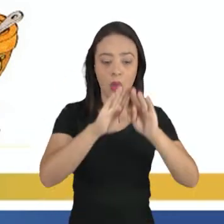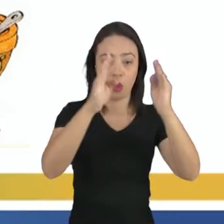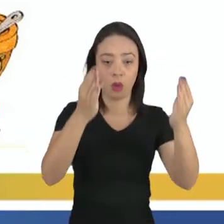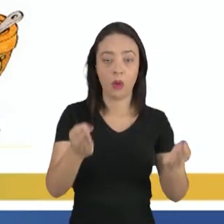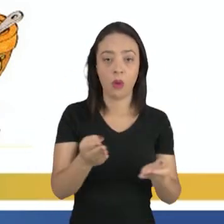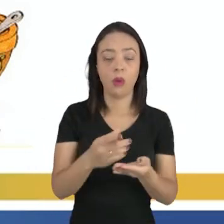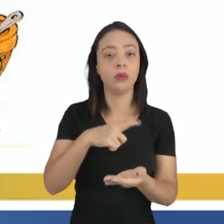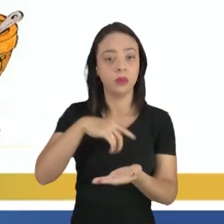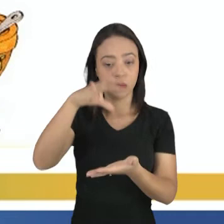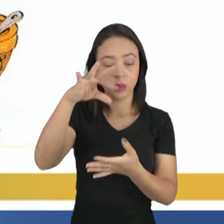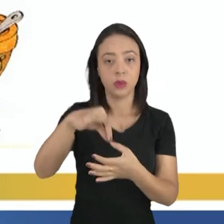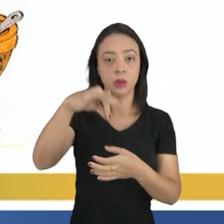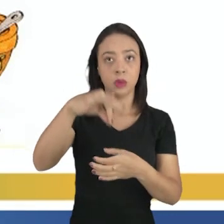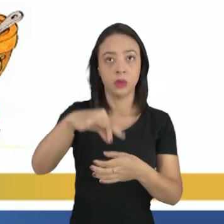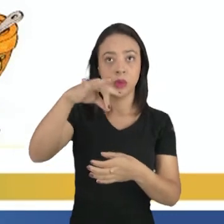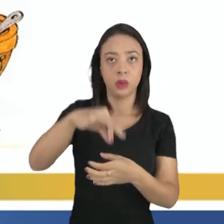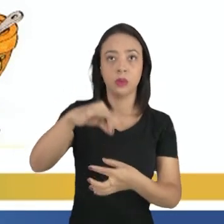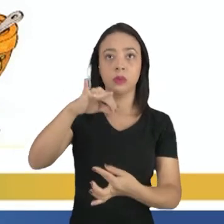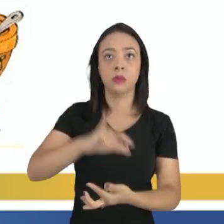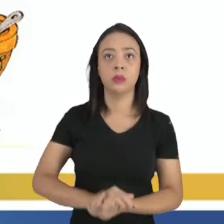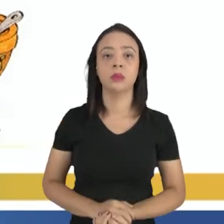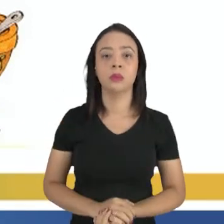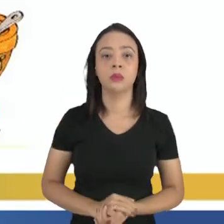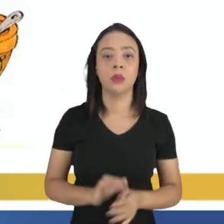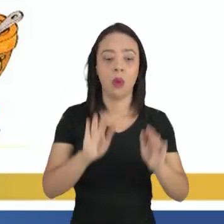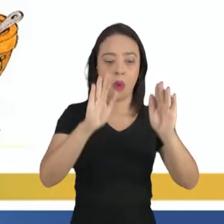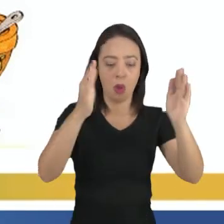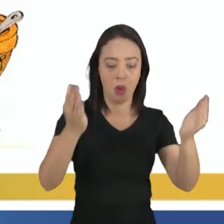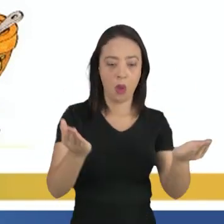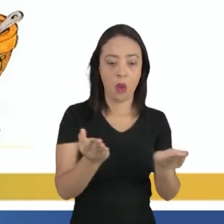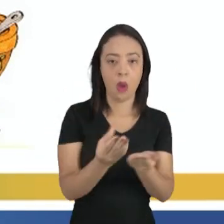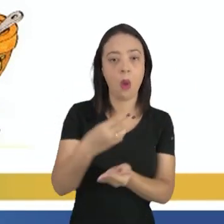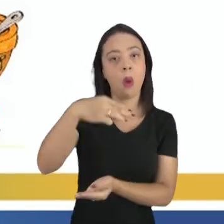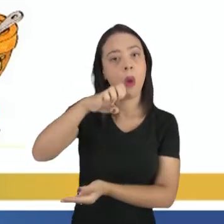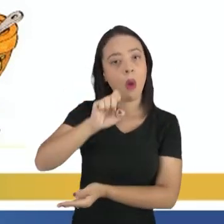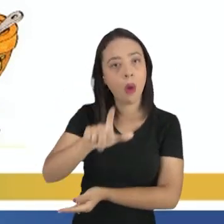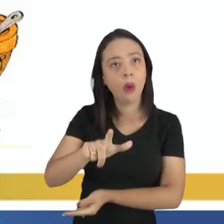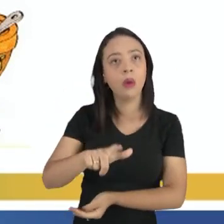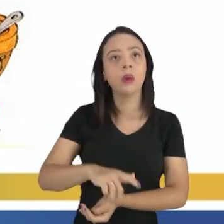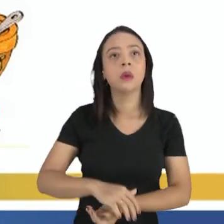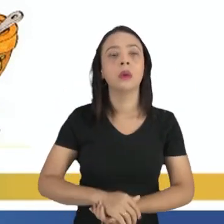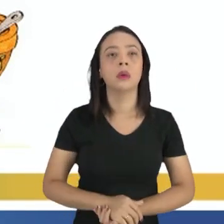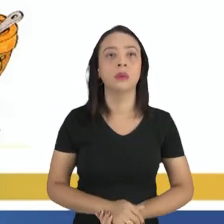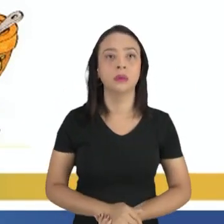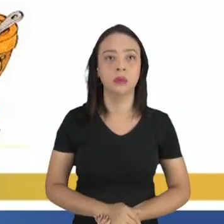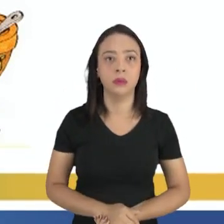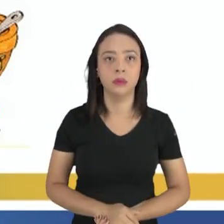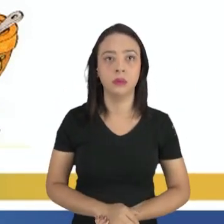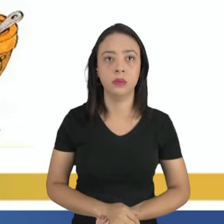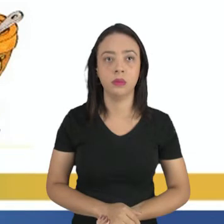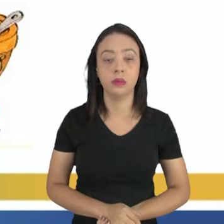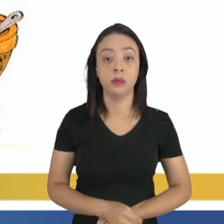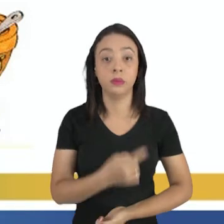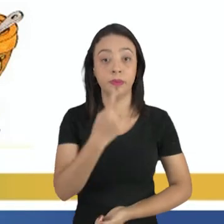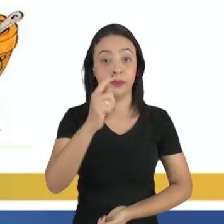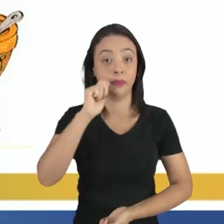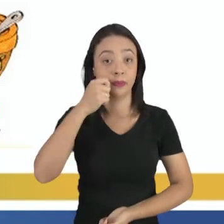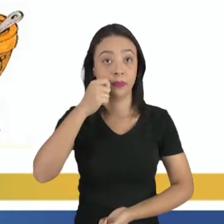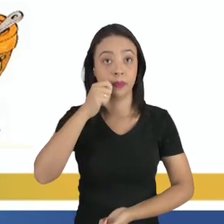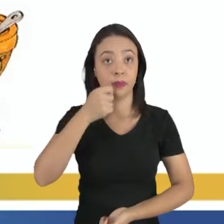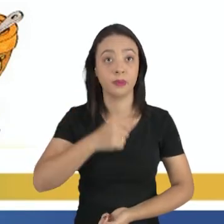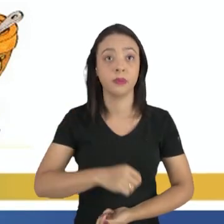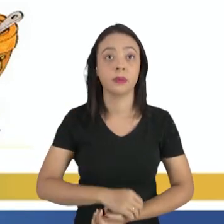chá. A jar of honey, uma jarra de mel. A loaf of bread é a unidade do pão.